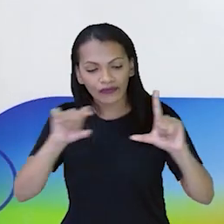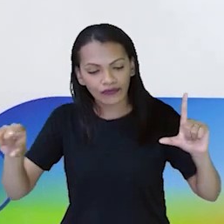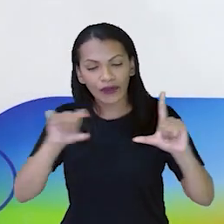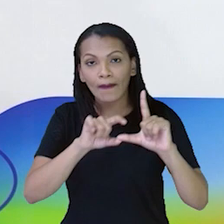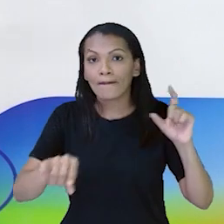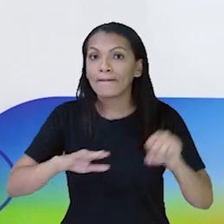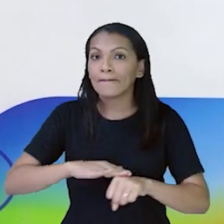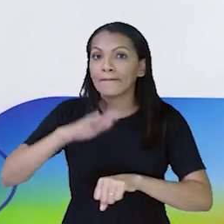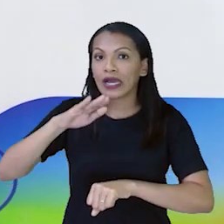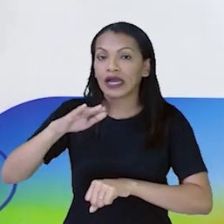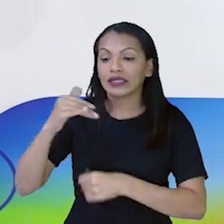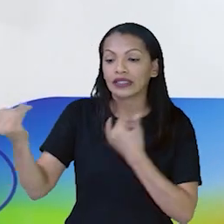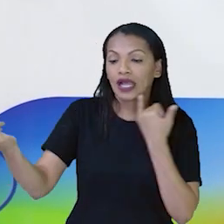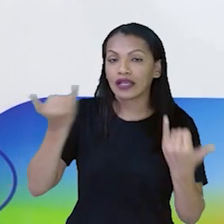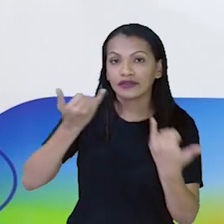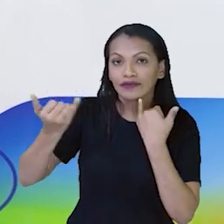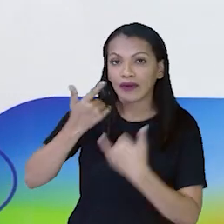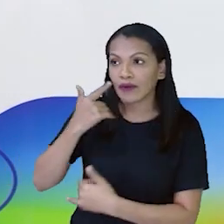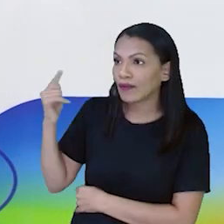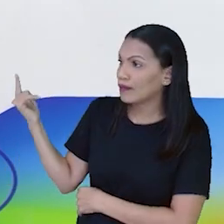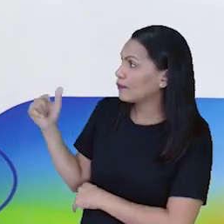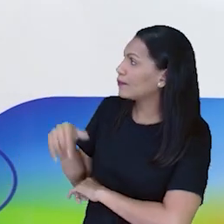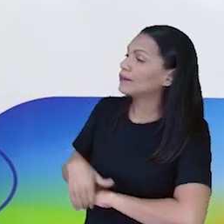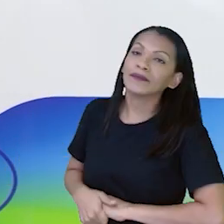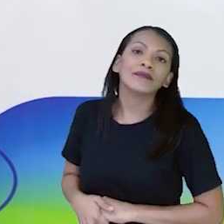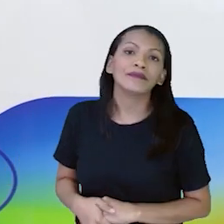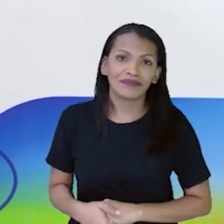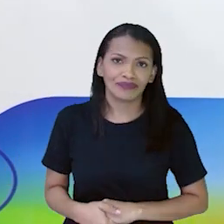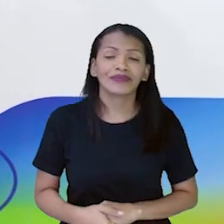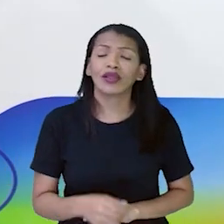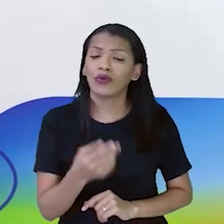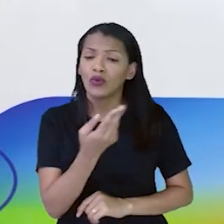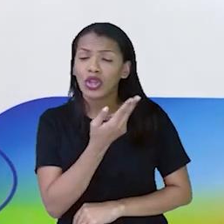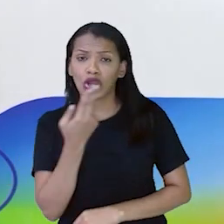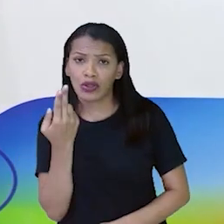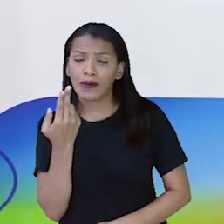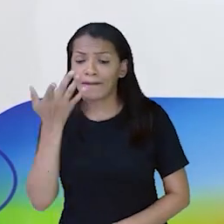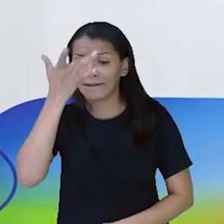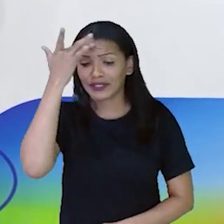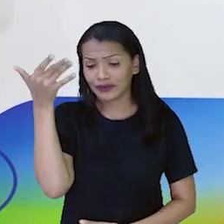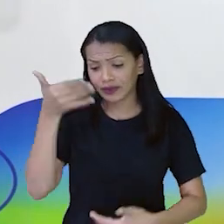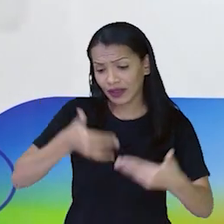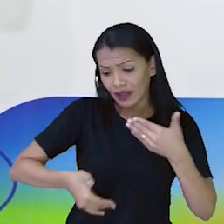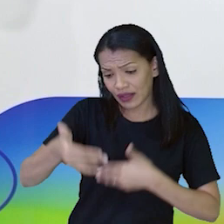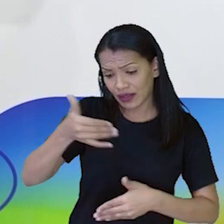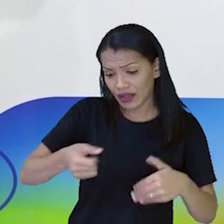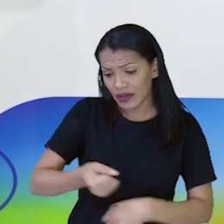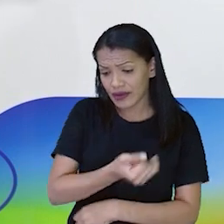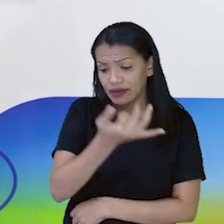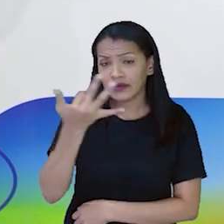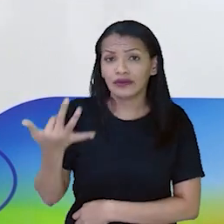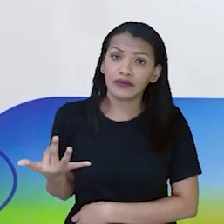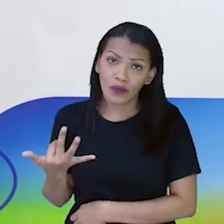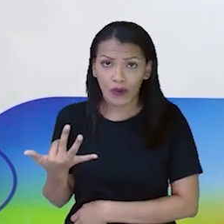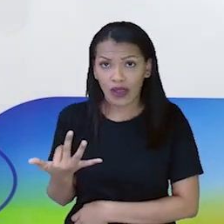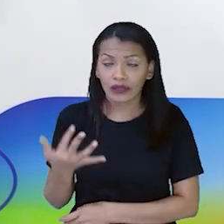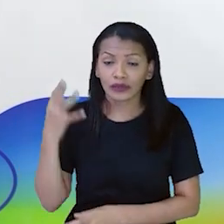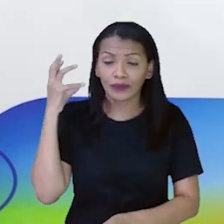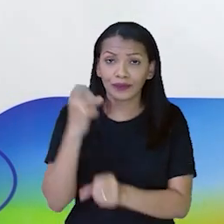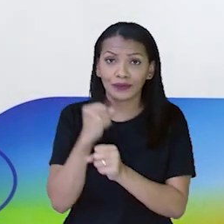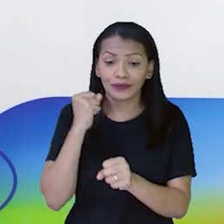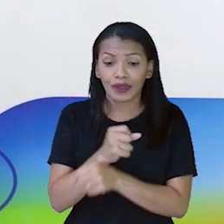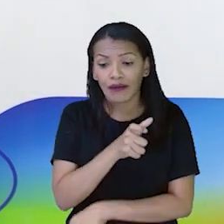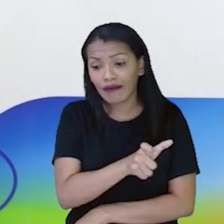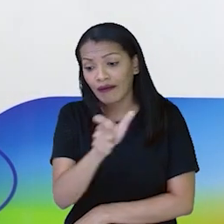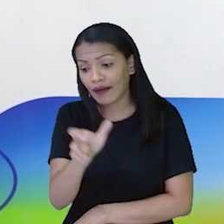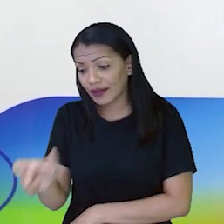as informações estão aqui, ó. Aqui está o nome dos participantes e aqui está quantos pontos cada um